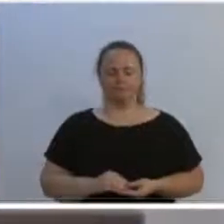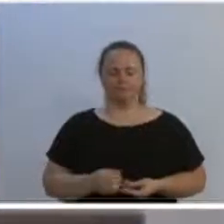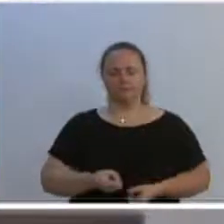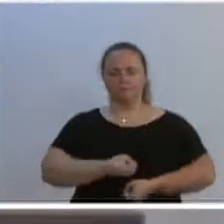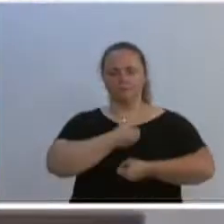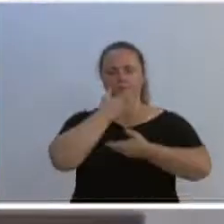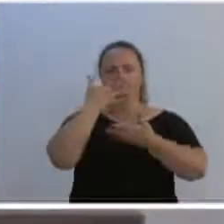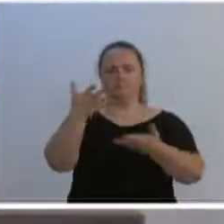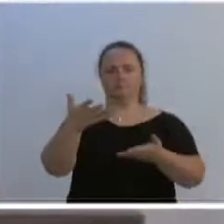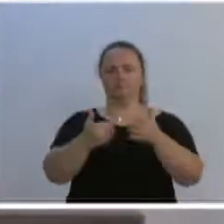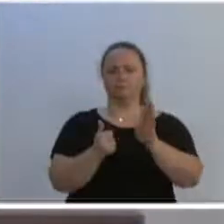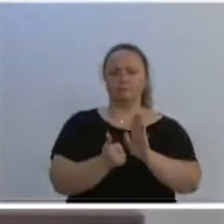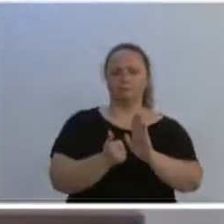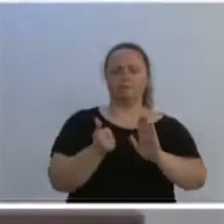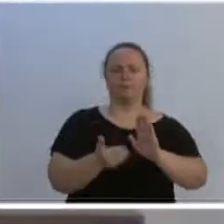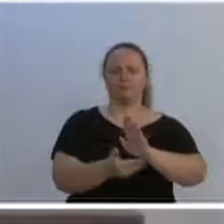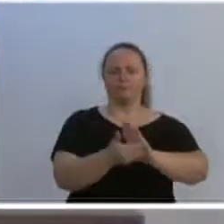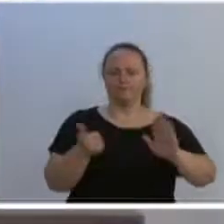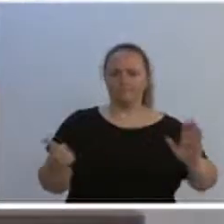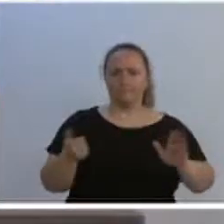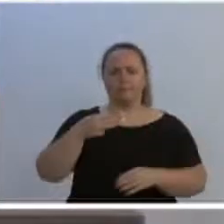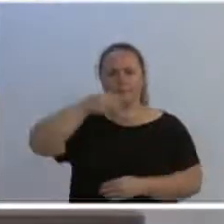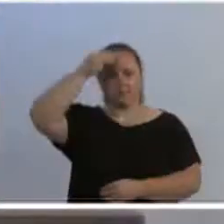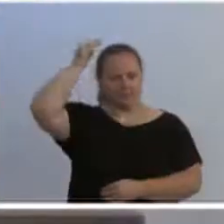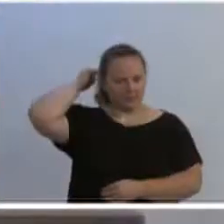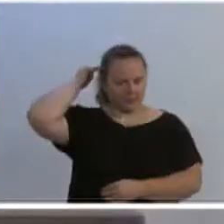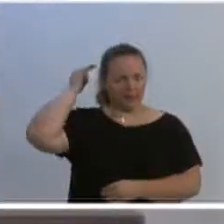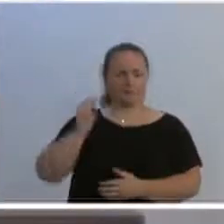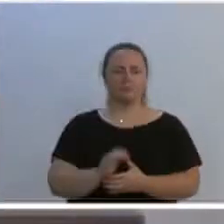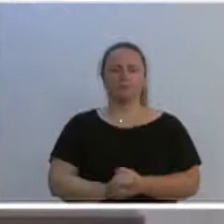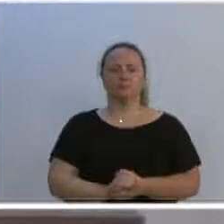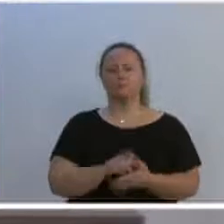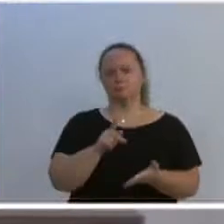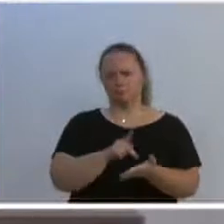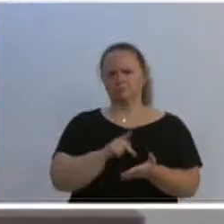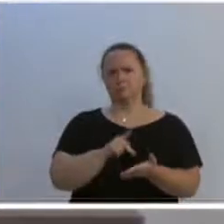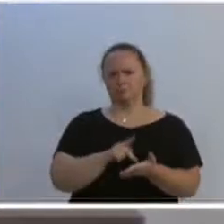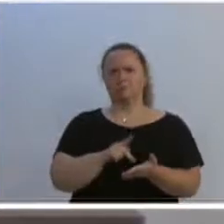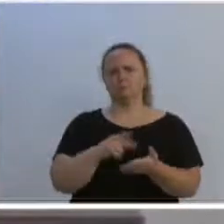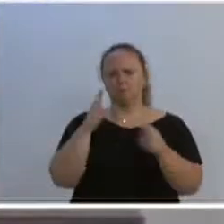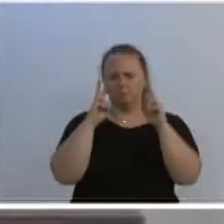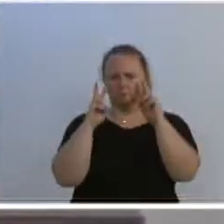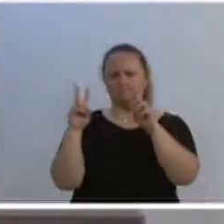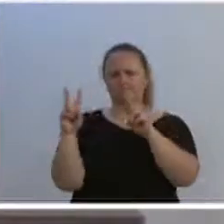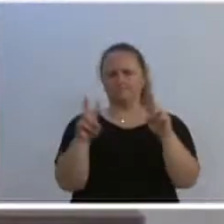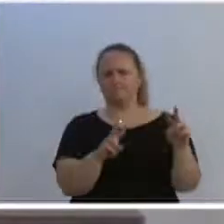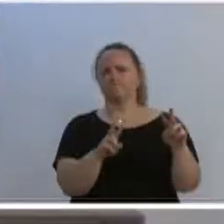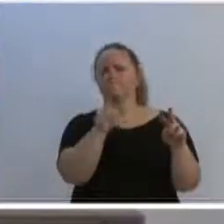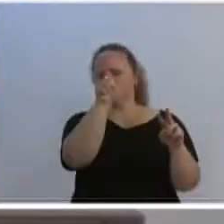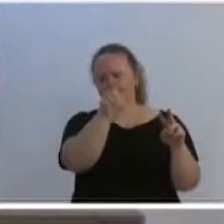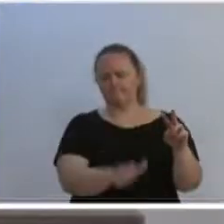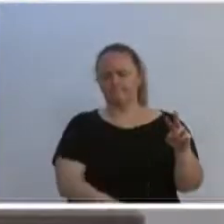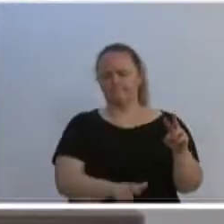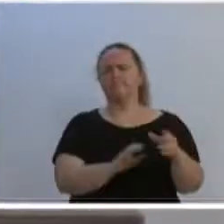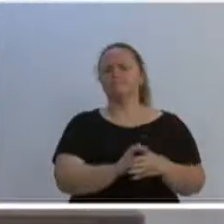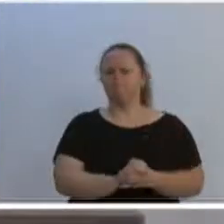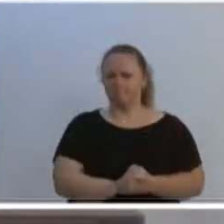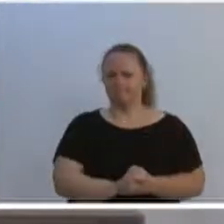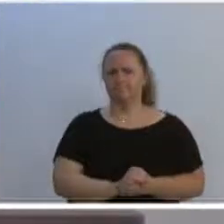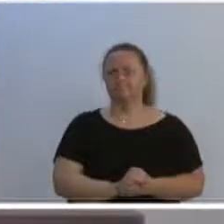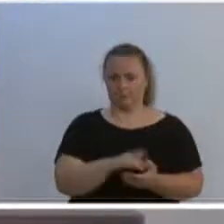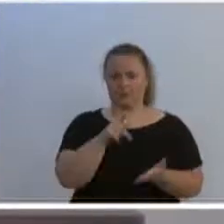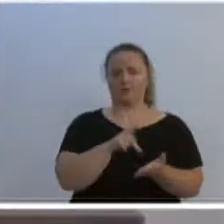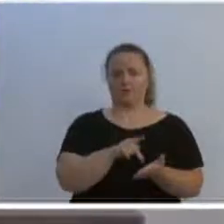Esbravejando aqui, fora Temer, eu quero dizer que, apesar de ser do PMDB, reconheço e, inclusive, defendo que